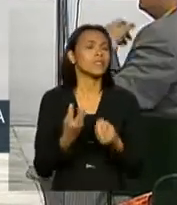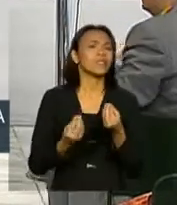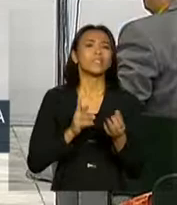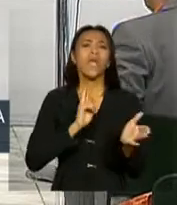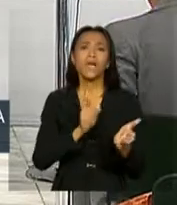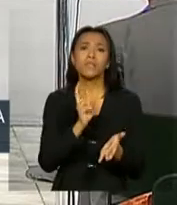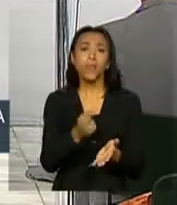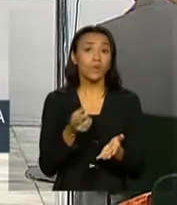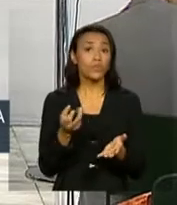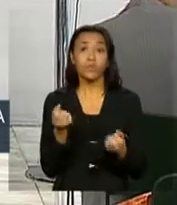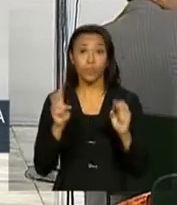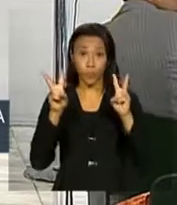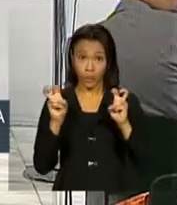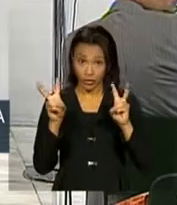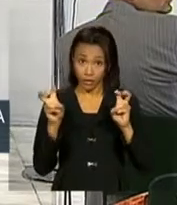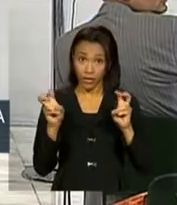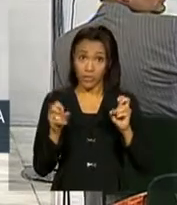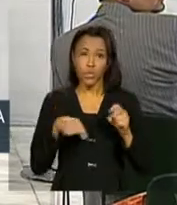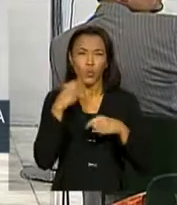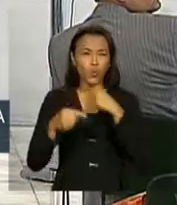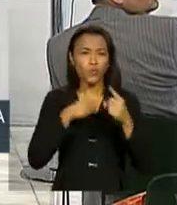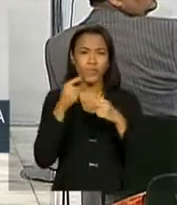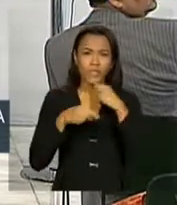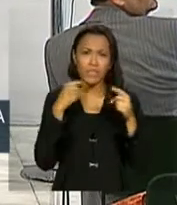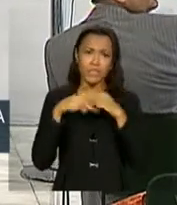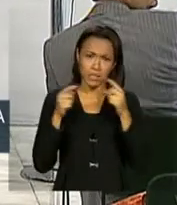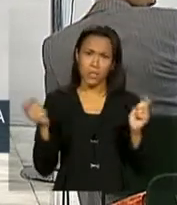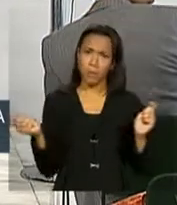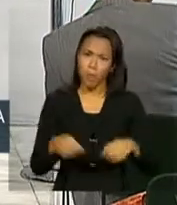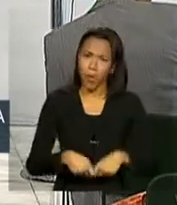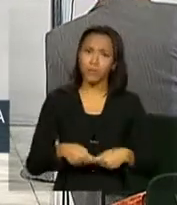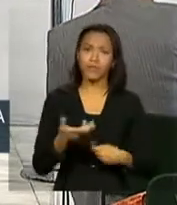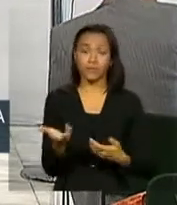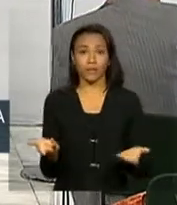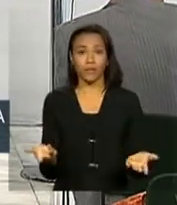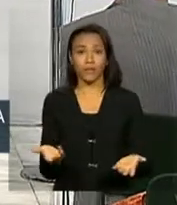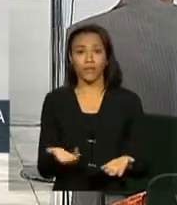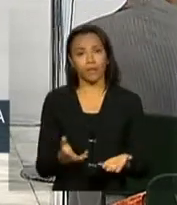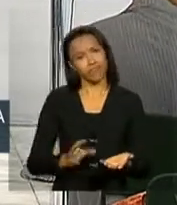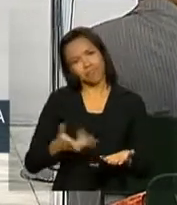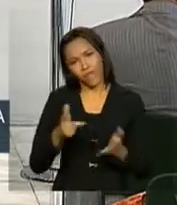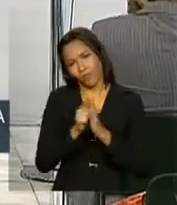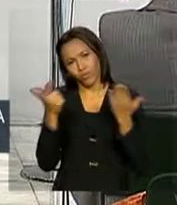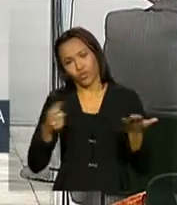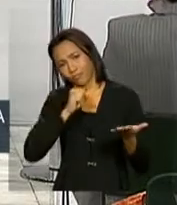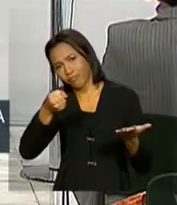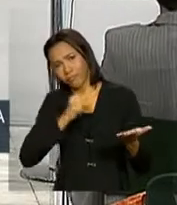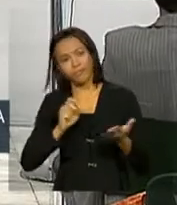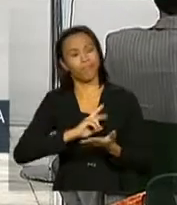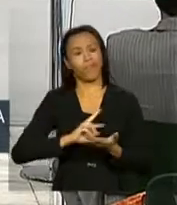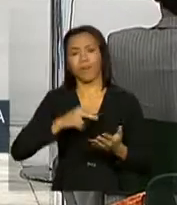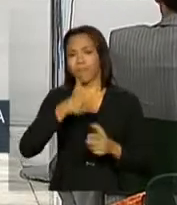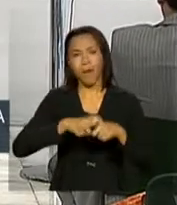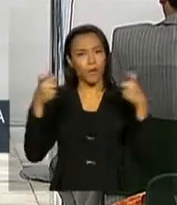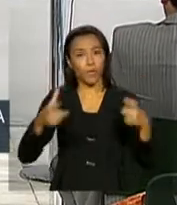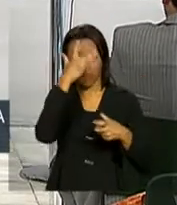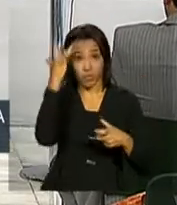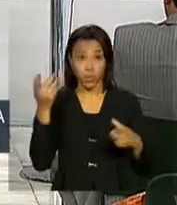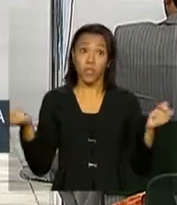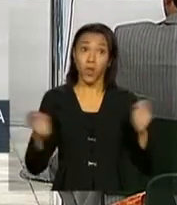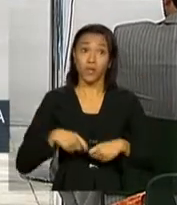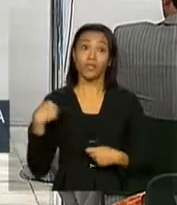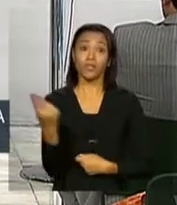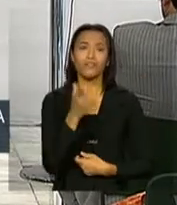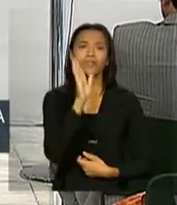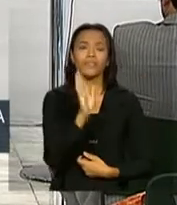respostas sobre o assunto, as dúvidas que possam ser levantadas pela imprensa, pelas pessoas de um modo geral, nós já